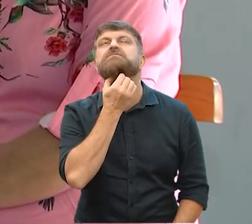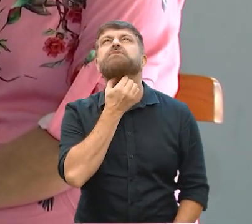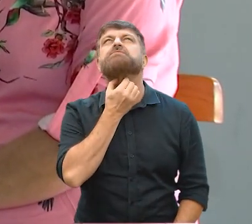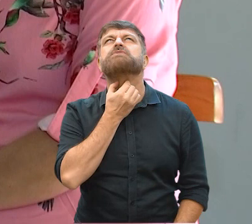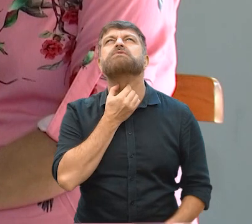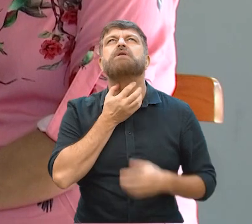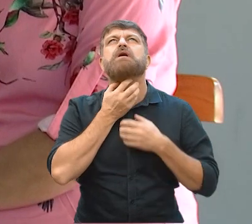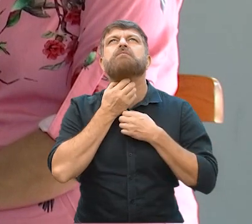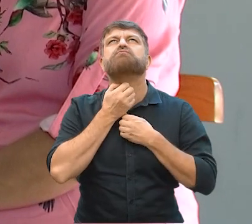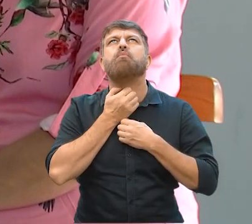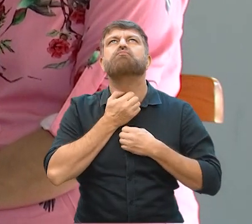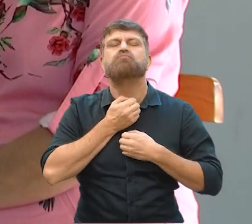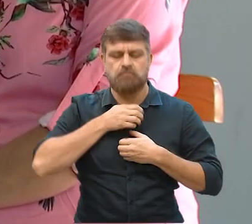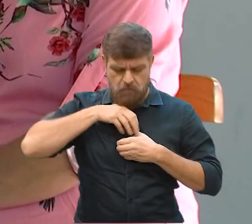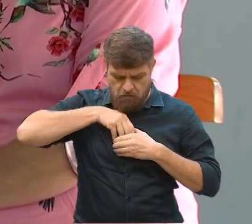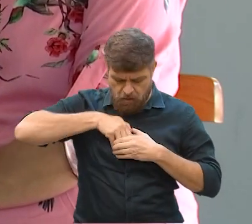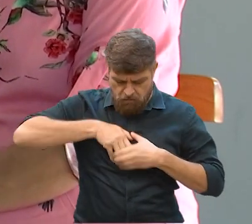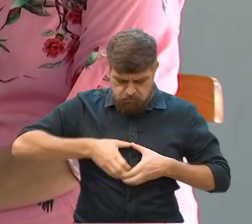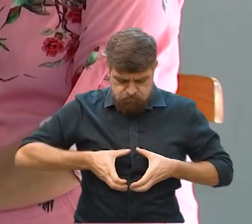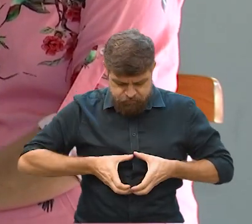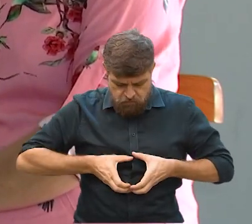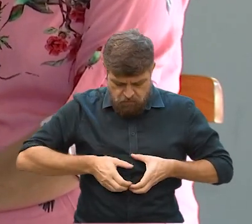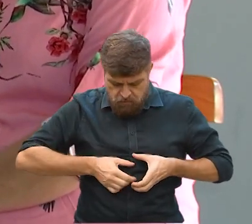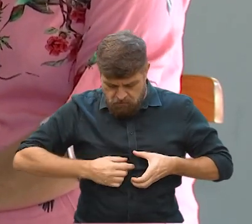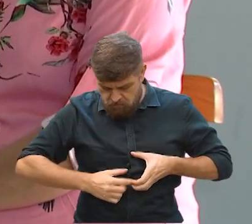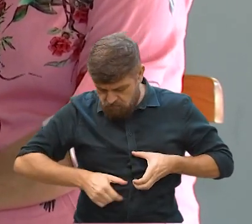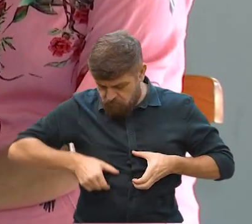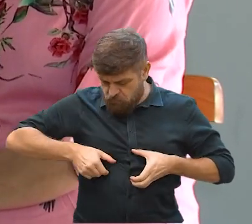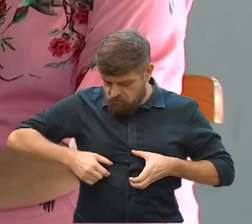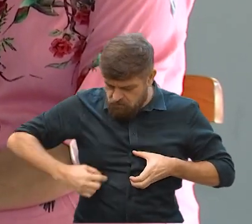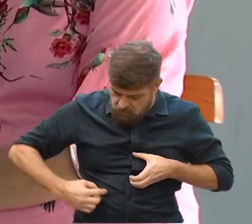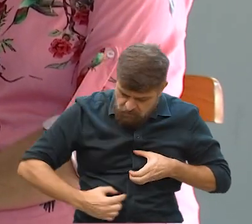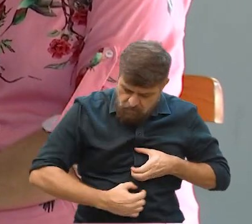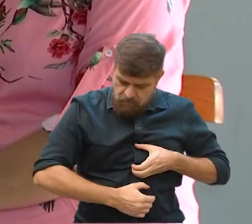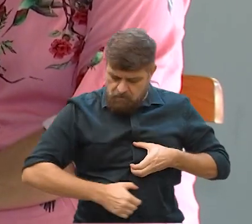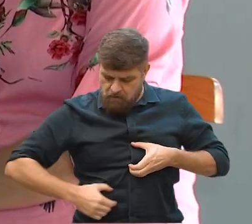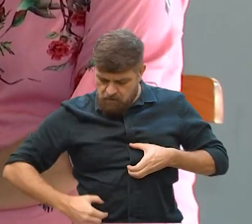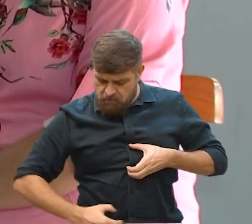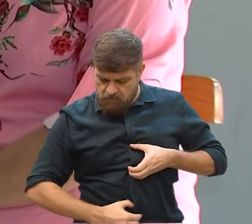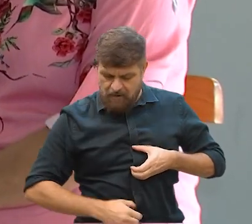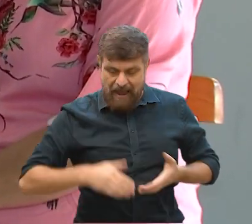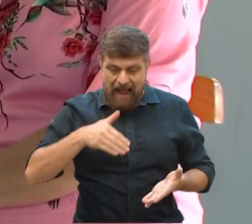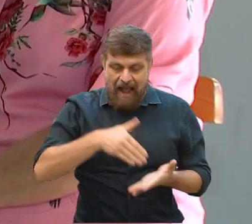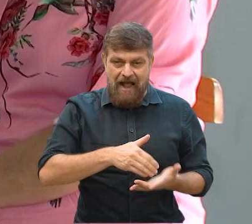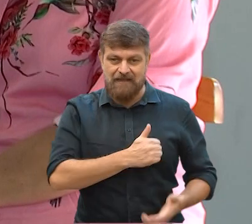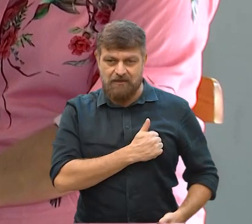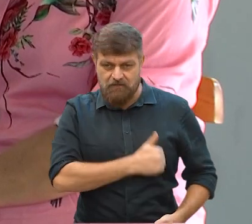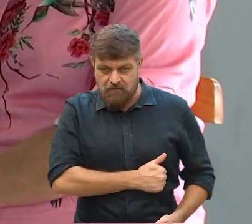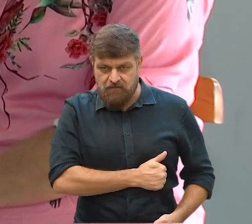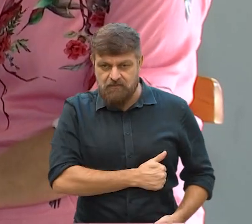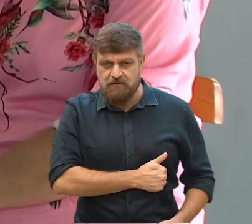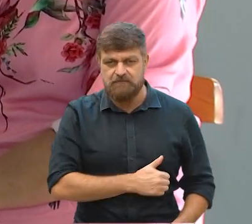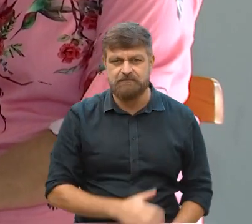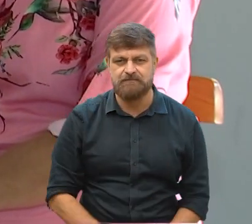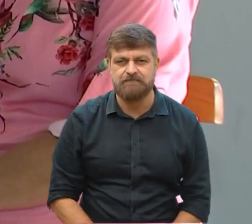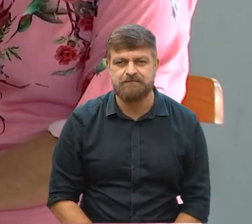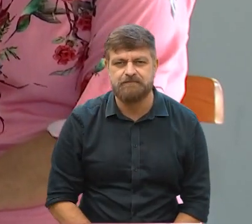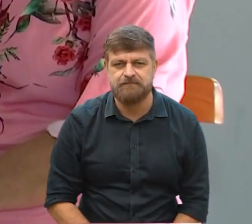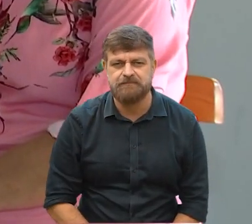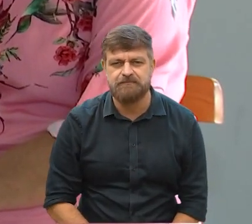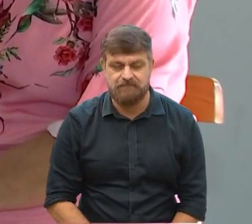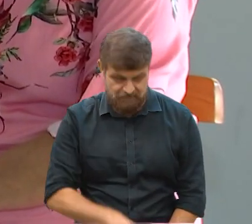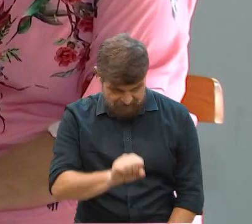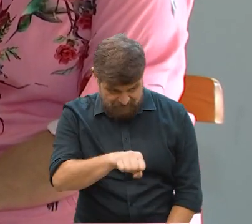por todo o organismo e depois a saída, né, passando aí pelo cólon e saindo pelo